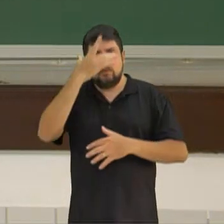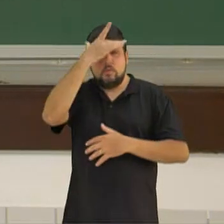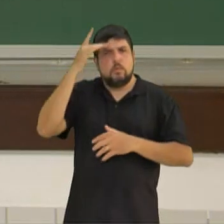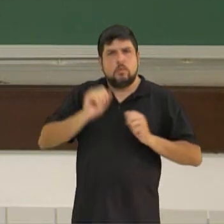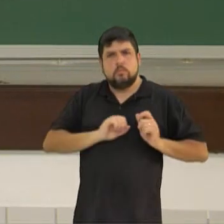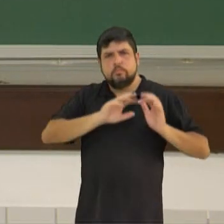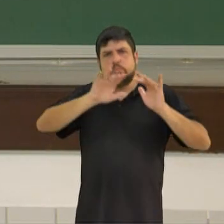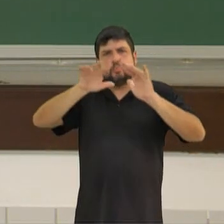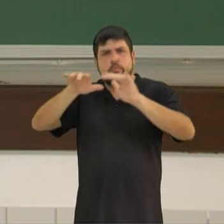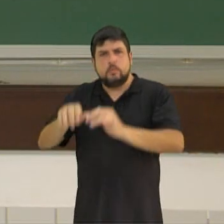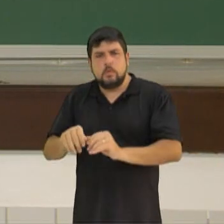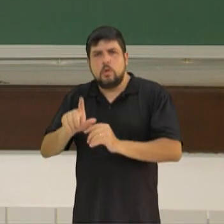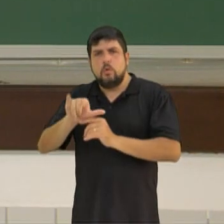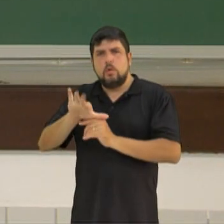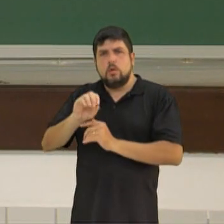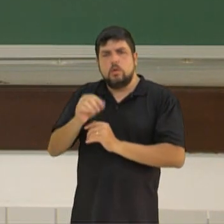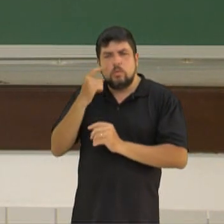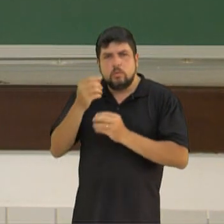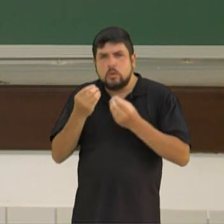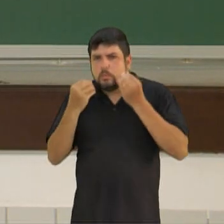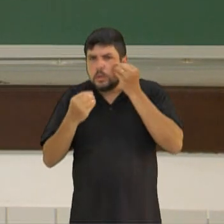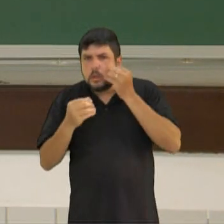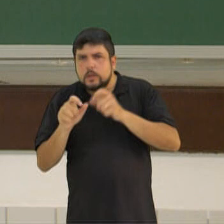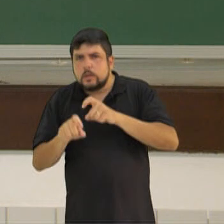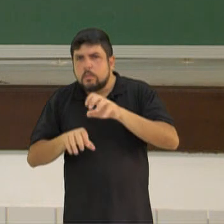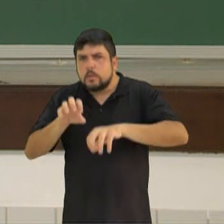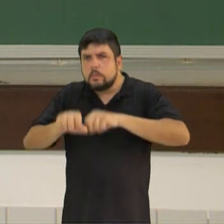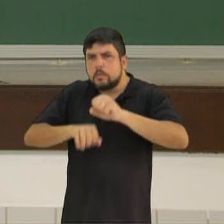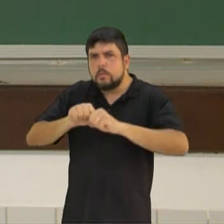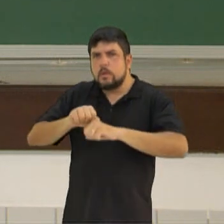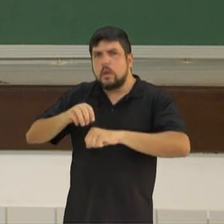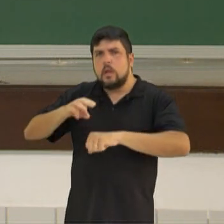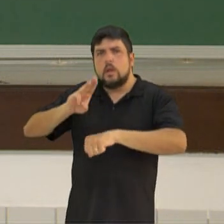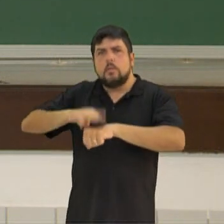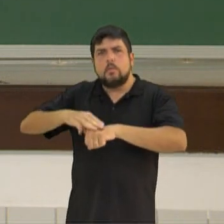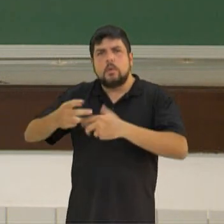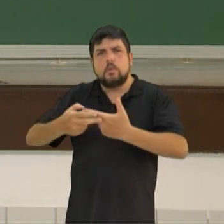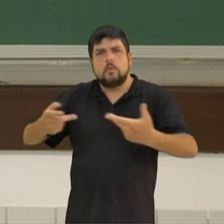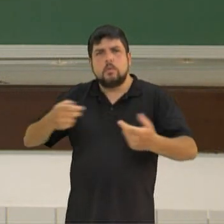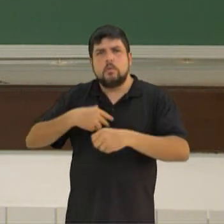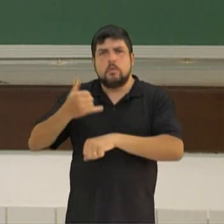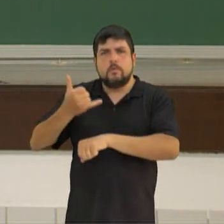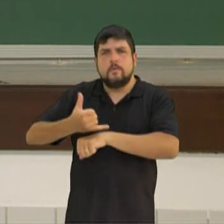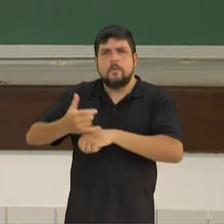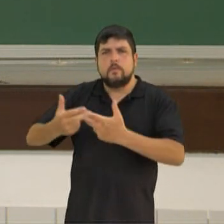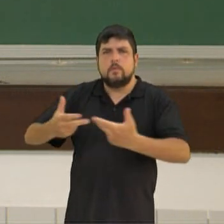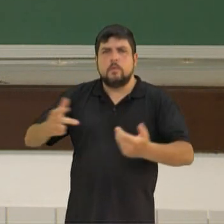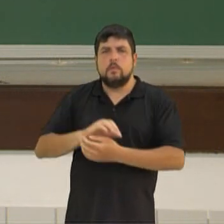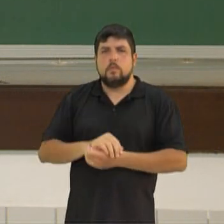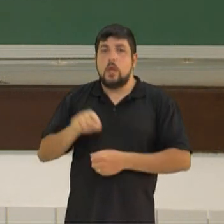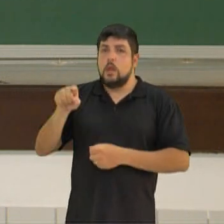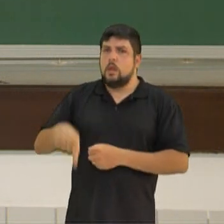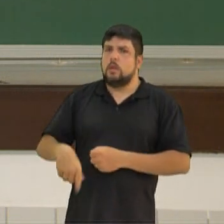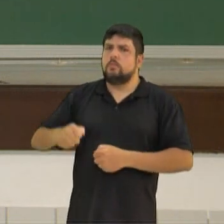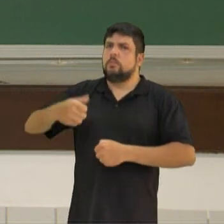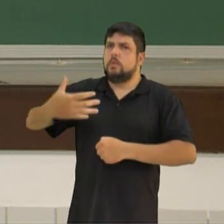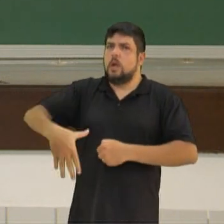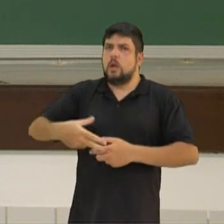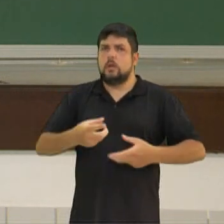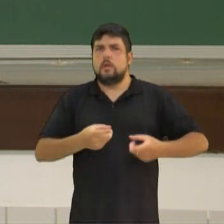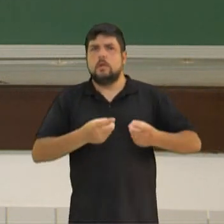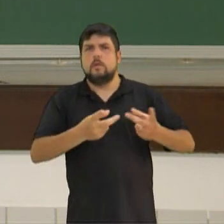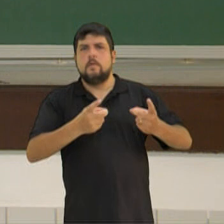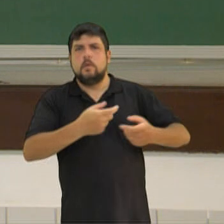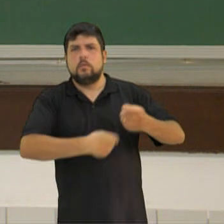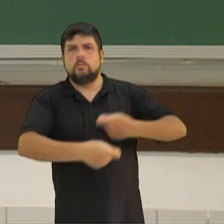lixos eletrônicos, para retirar dele metais preciosos. Esses metais preciosos têm alto valor comercial e a esse